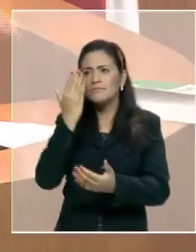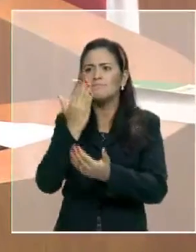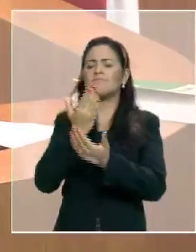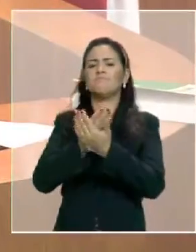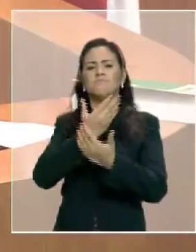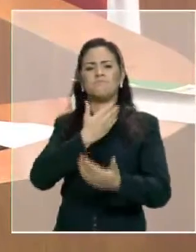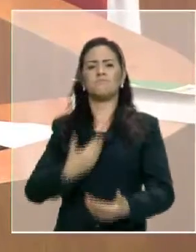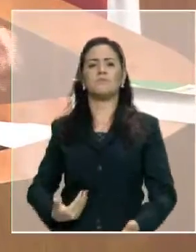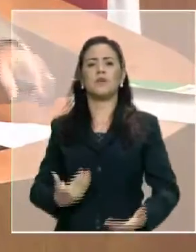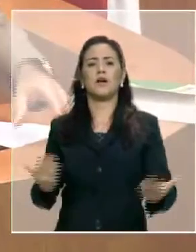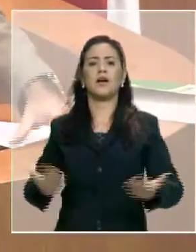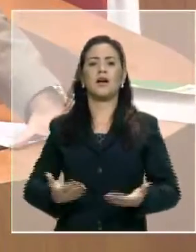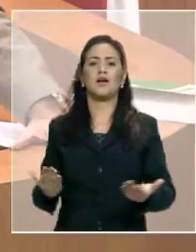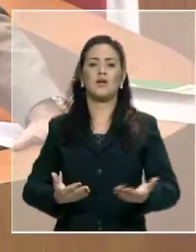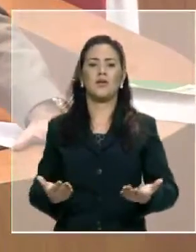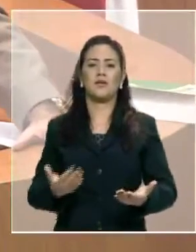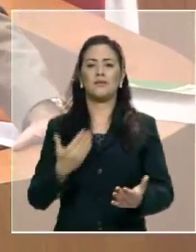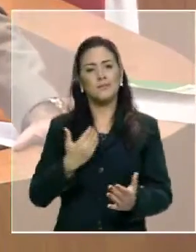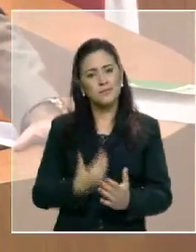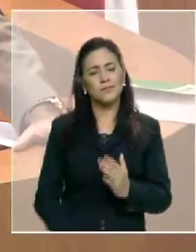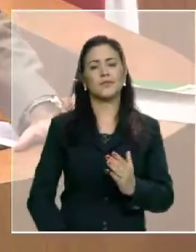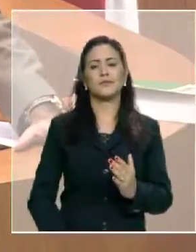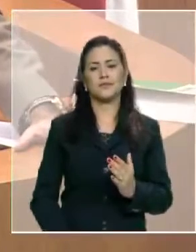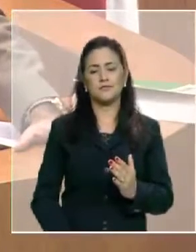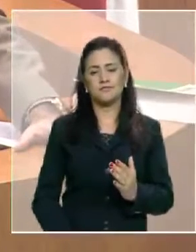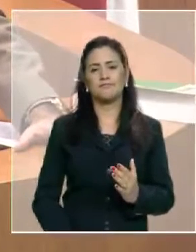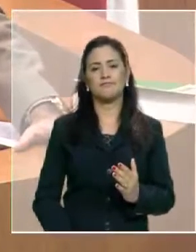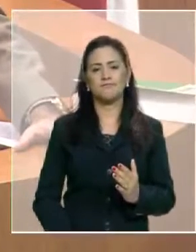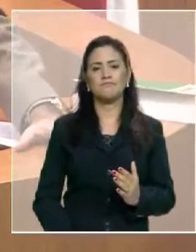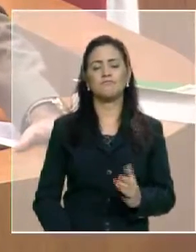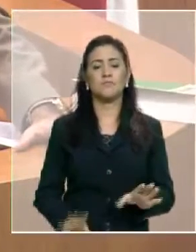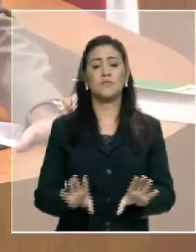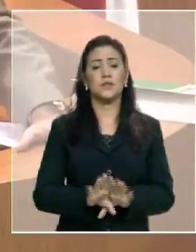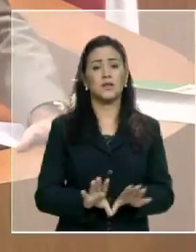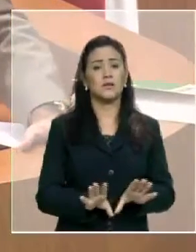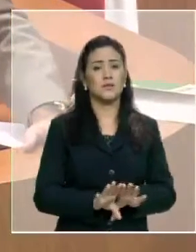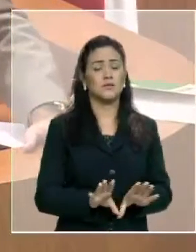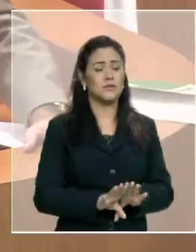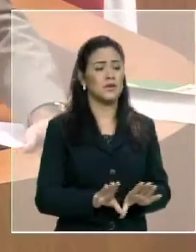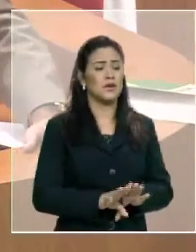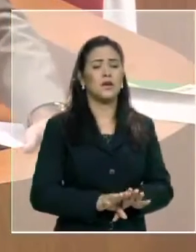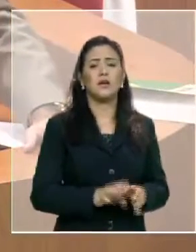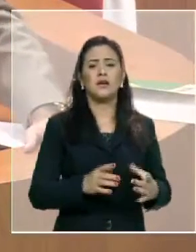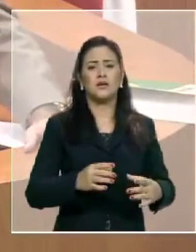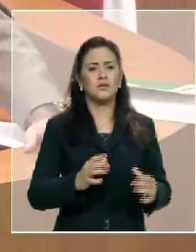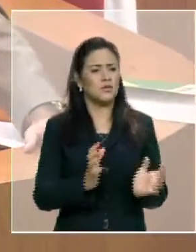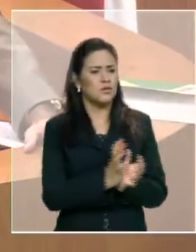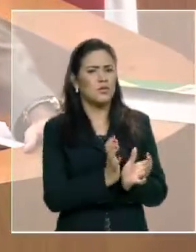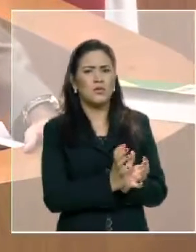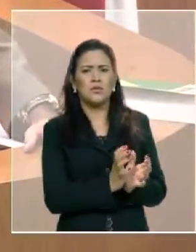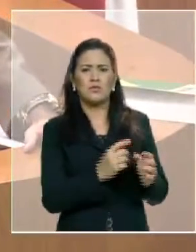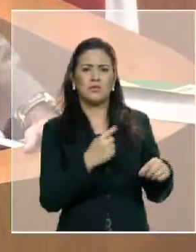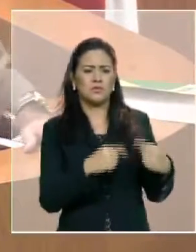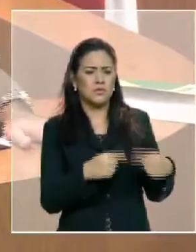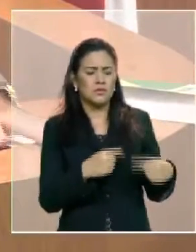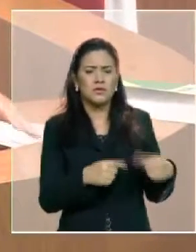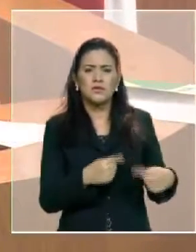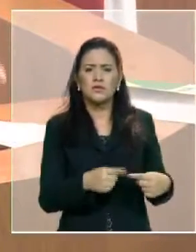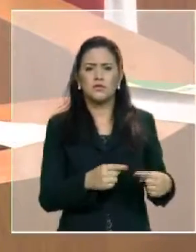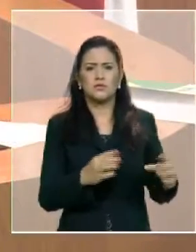popularidade com o povo. E a popularidade com os políticos que nunca teve e não conseguiu conquistar, pela forma de